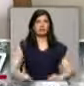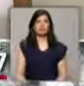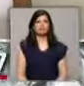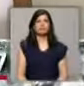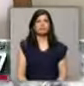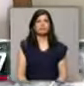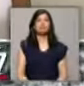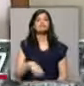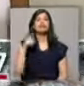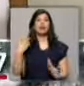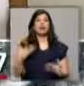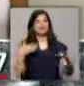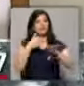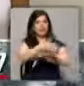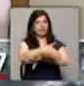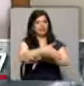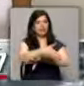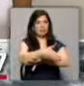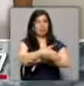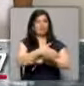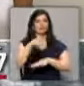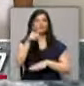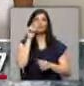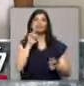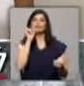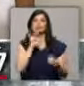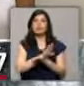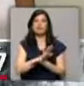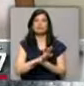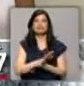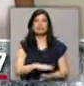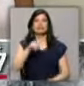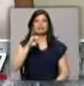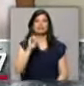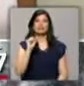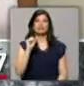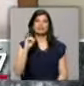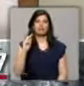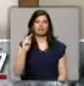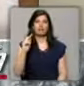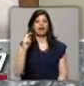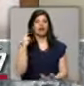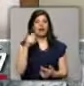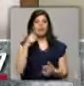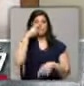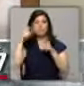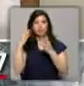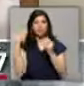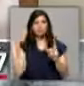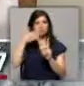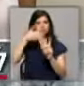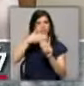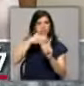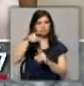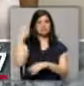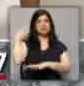E é para lá que vamos agora em direto ao encontro da jornalista Lígia Sousa. Lígia, há muita procura aí para essa